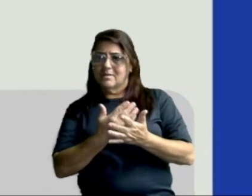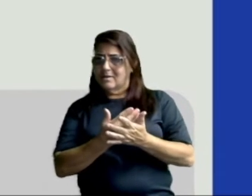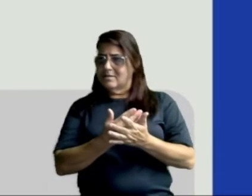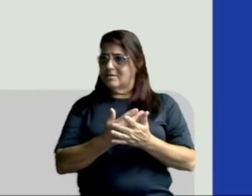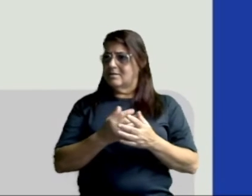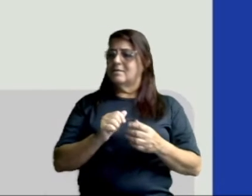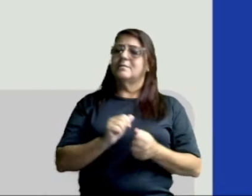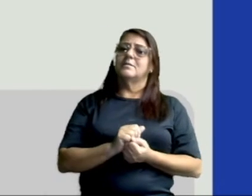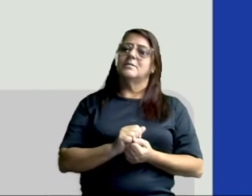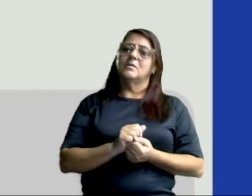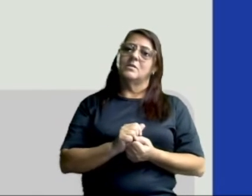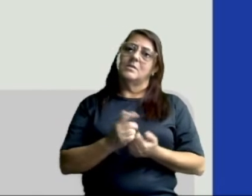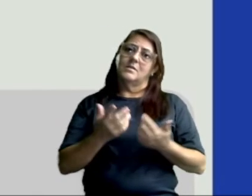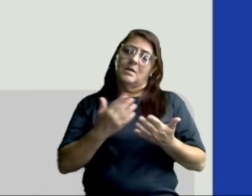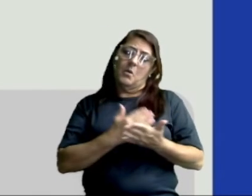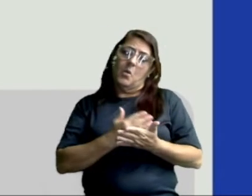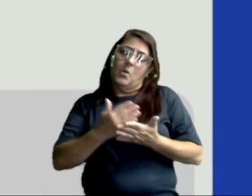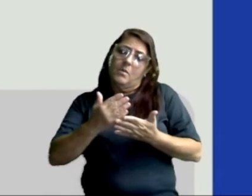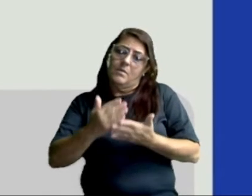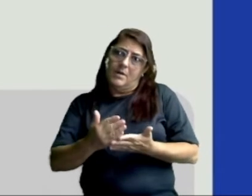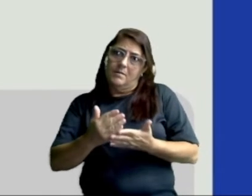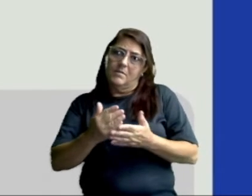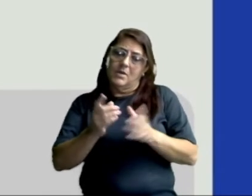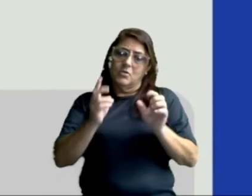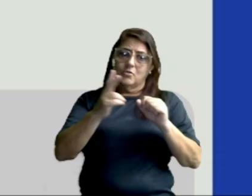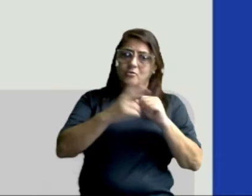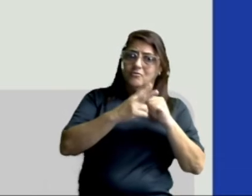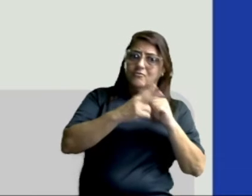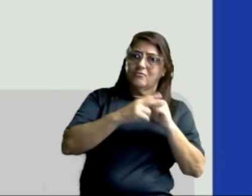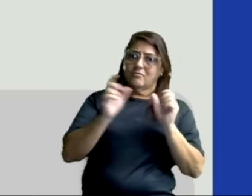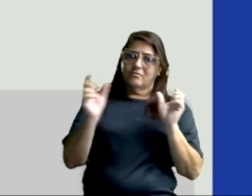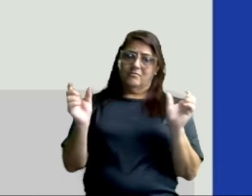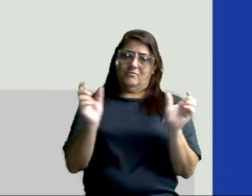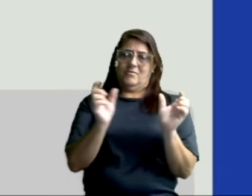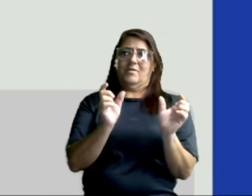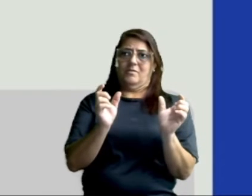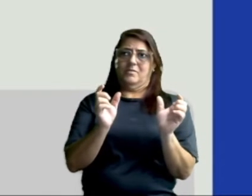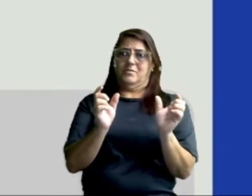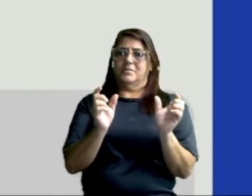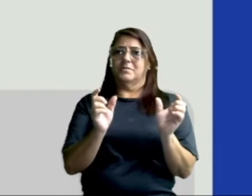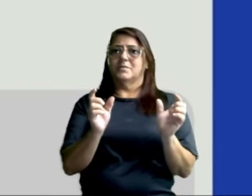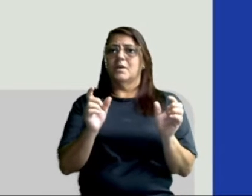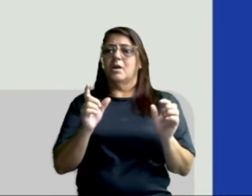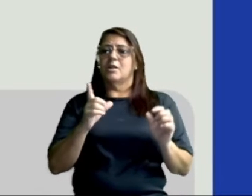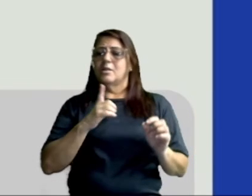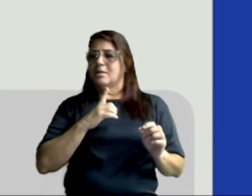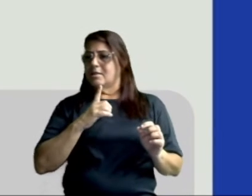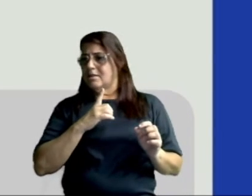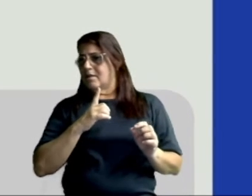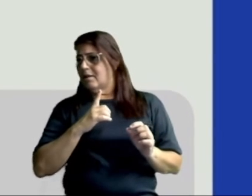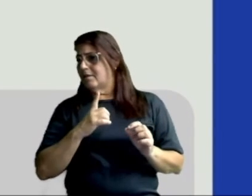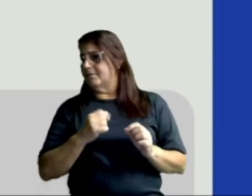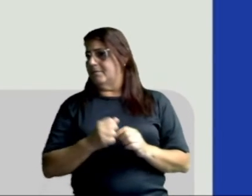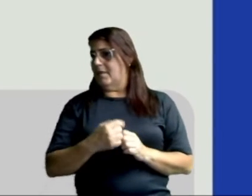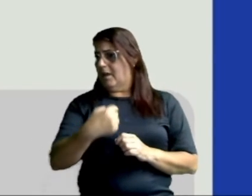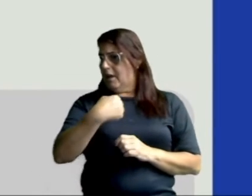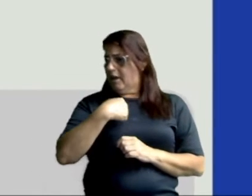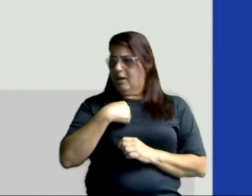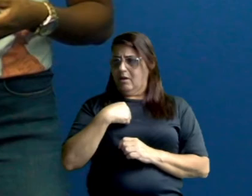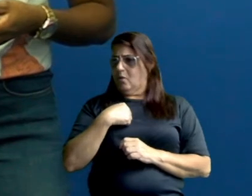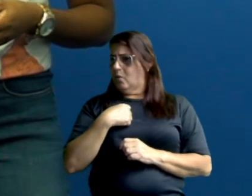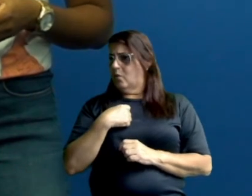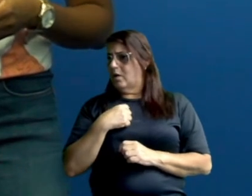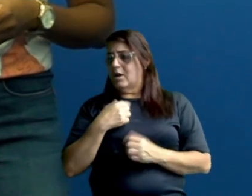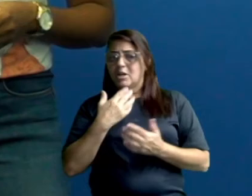student seria o complemento. E aí a tua frase, I am not a student. Eu